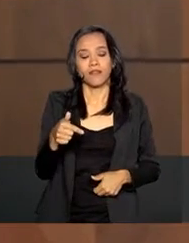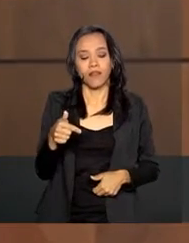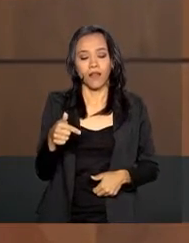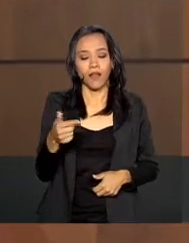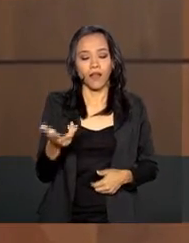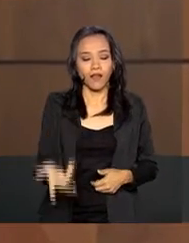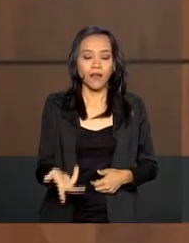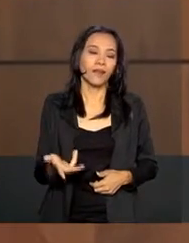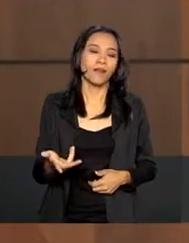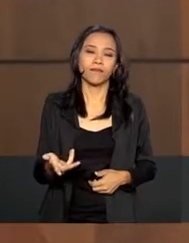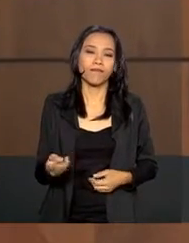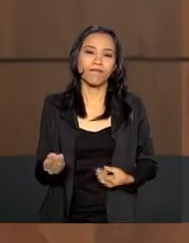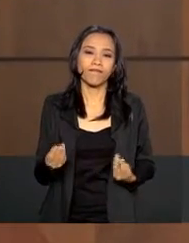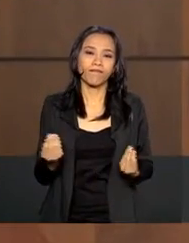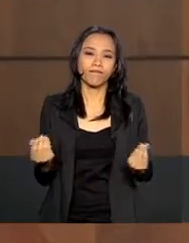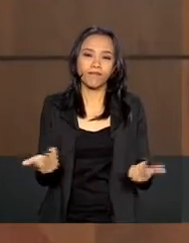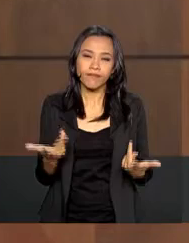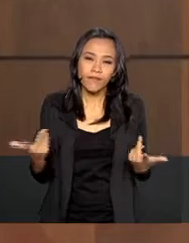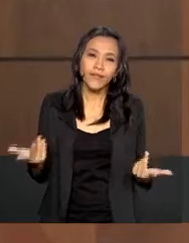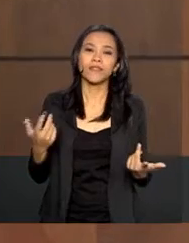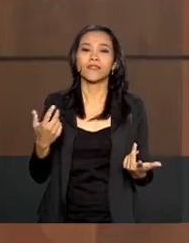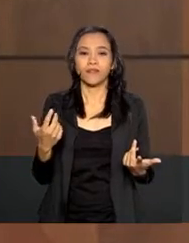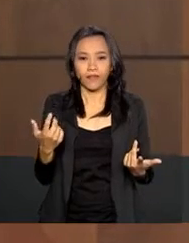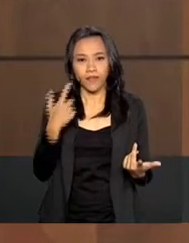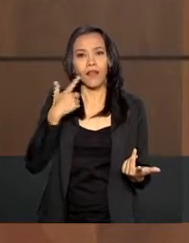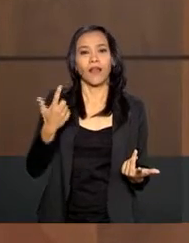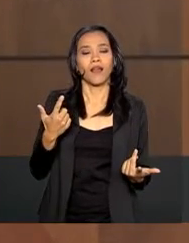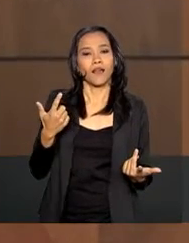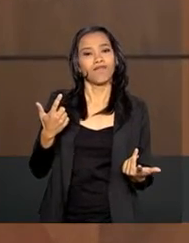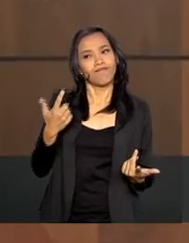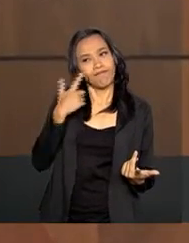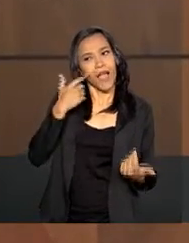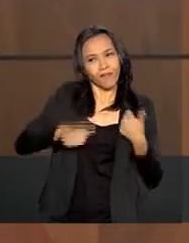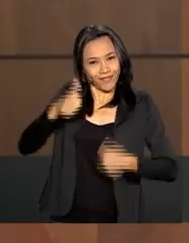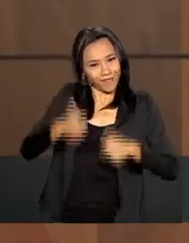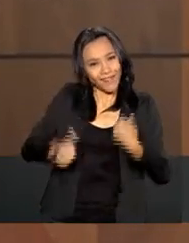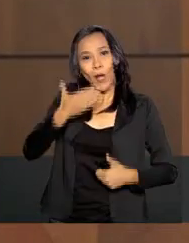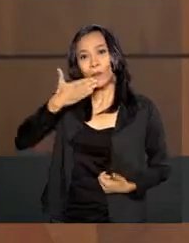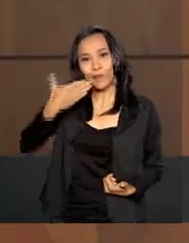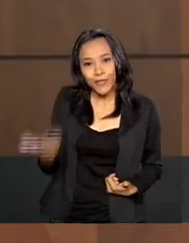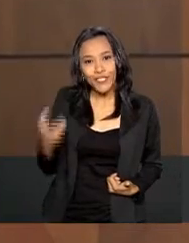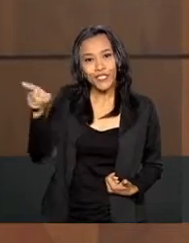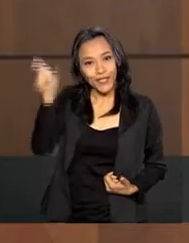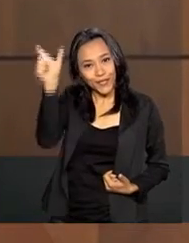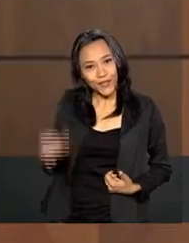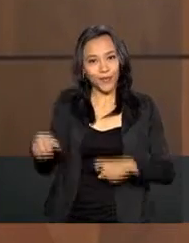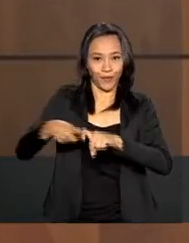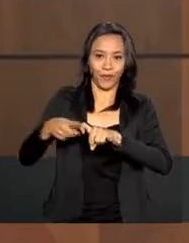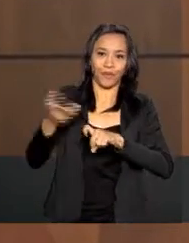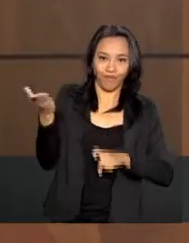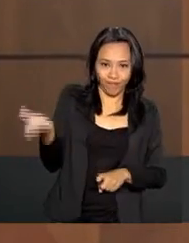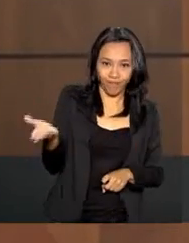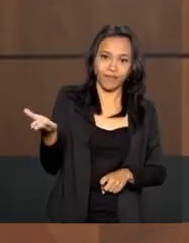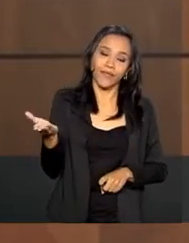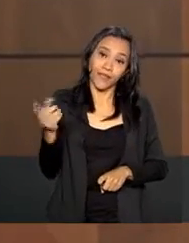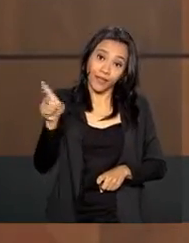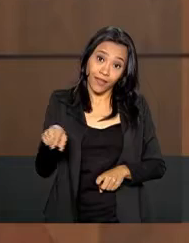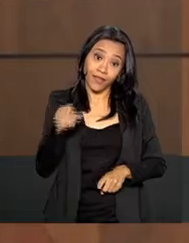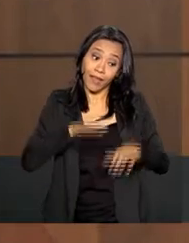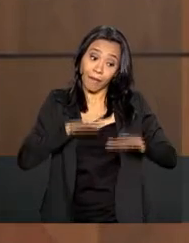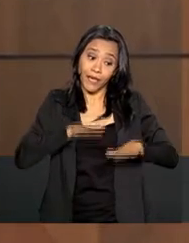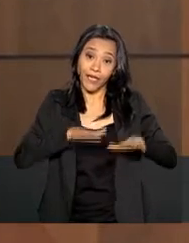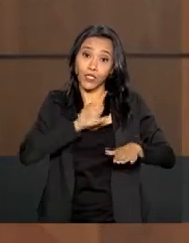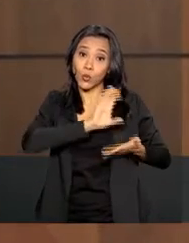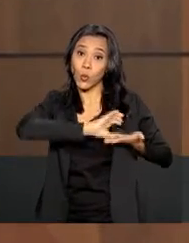digamos assim avalizar o dia do doutor roberto kalil que ao que parece está dependendo do